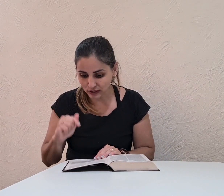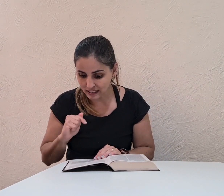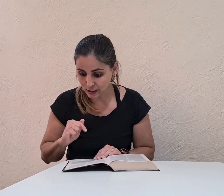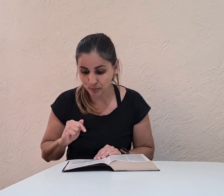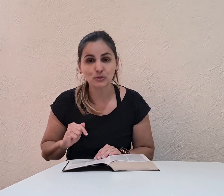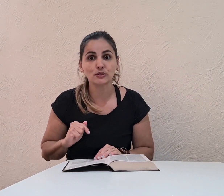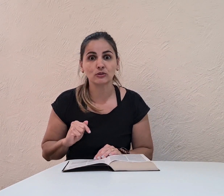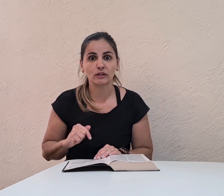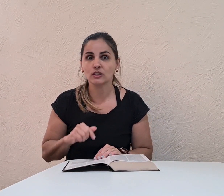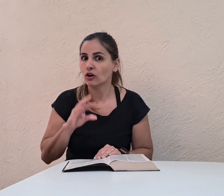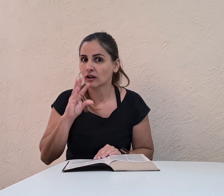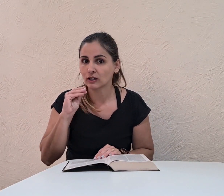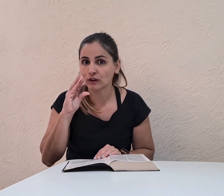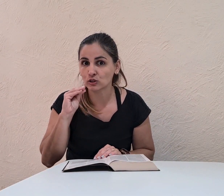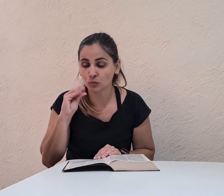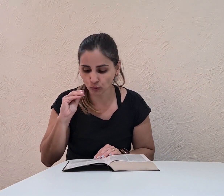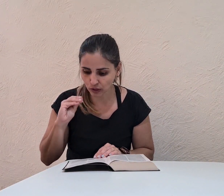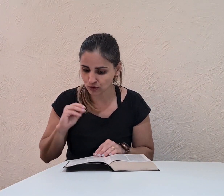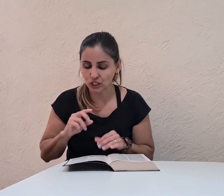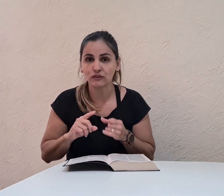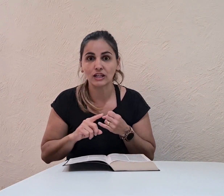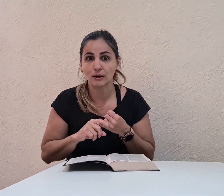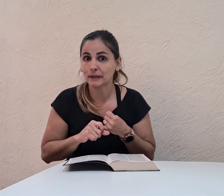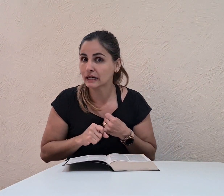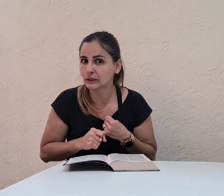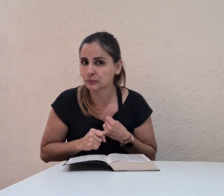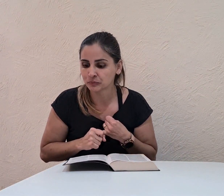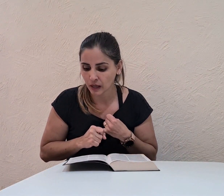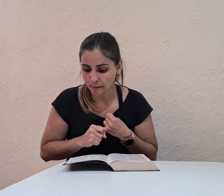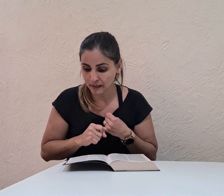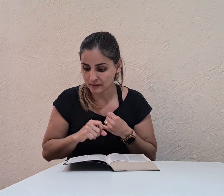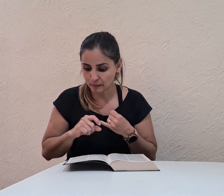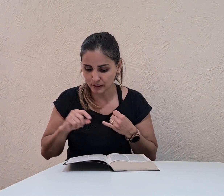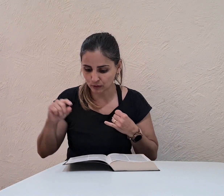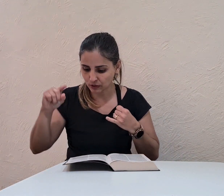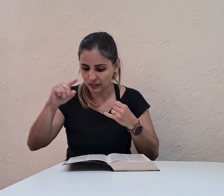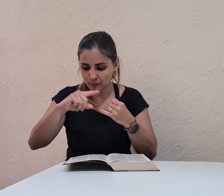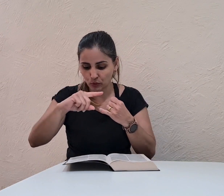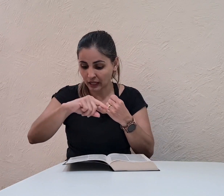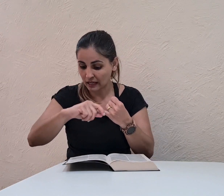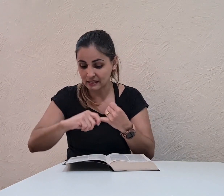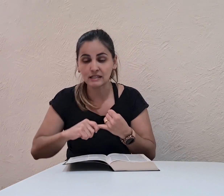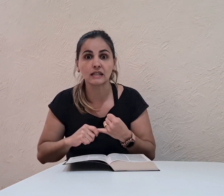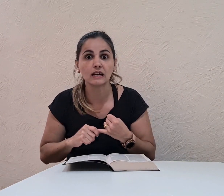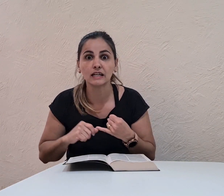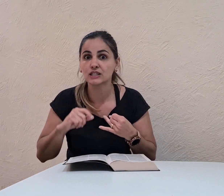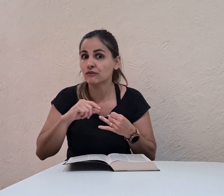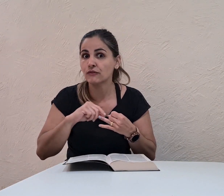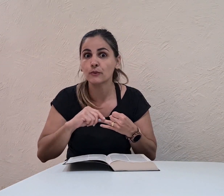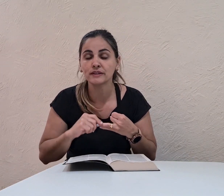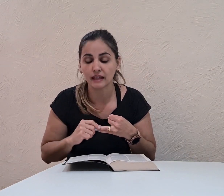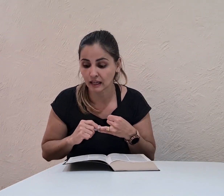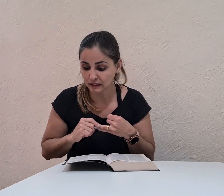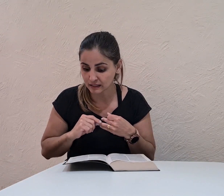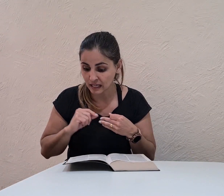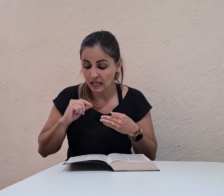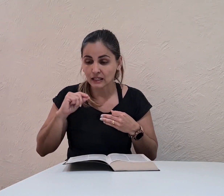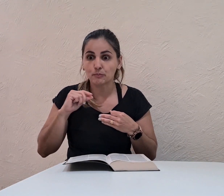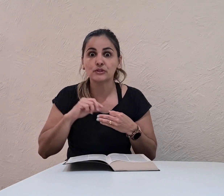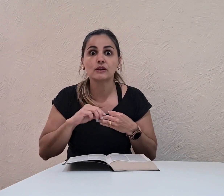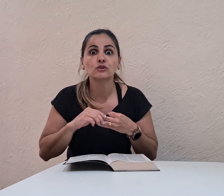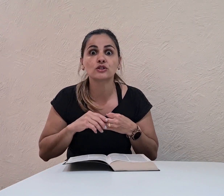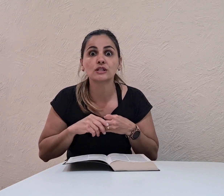Que todas essas pessoas que estão aqui, ó, ele fala de um montão de gente. Fala de Abraão. Pensa, Abraão teve que ir por terras estranhas, viveu em